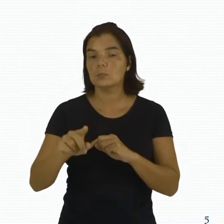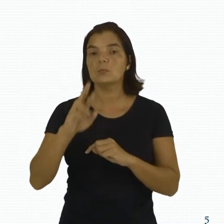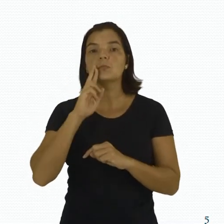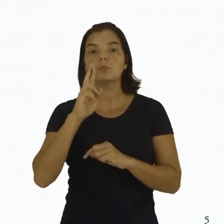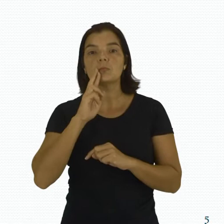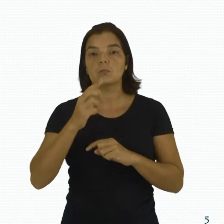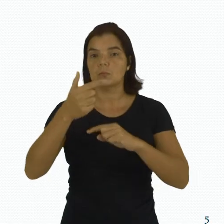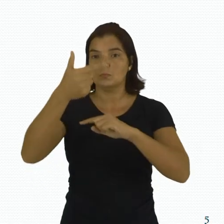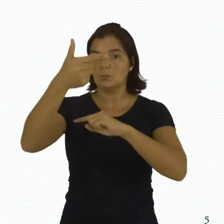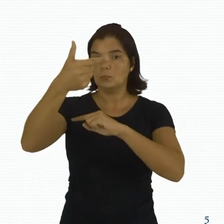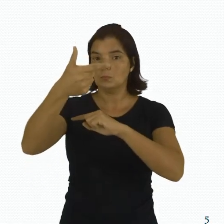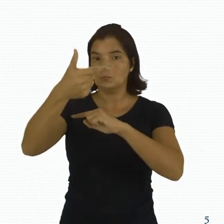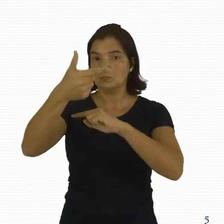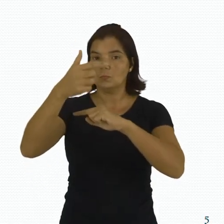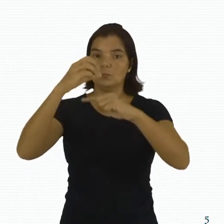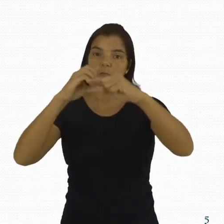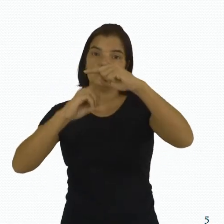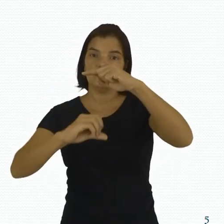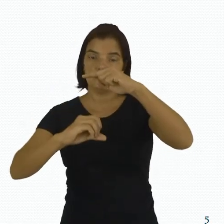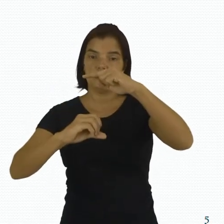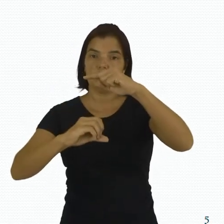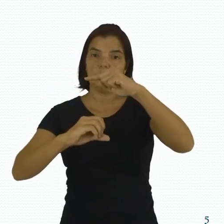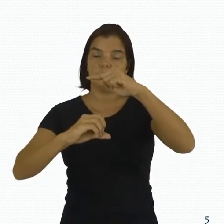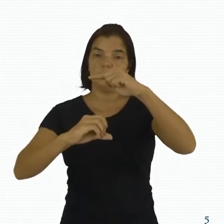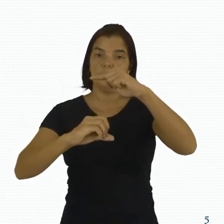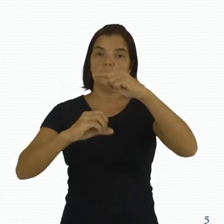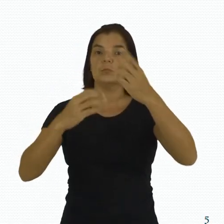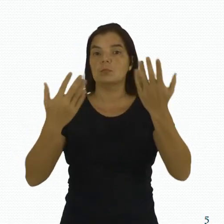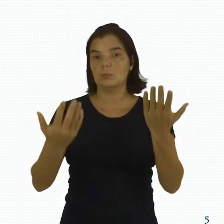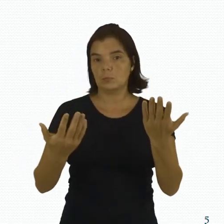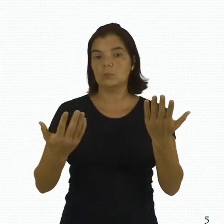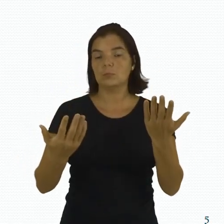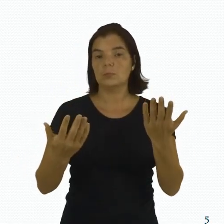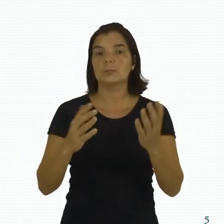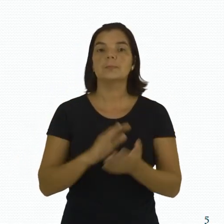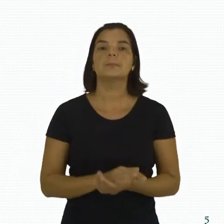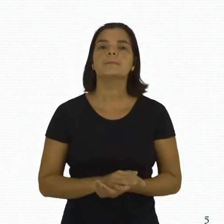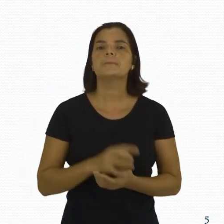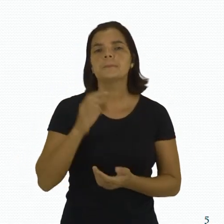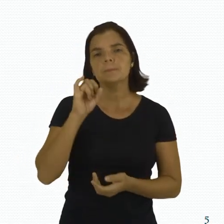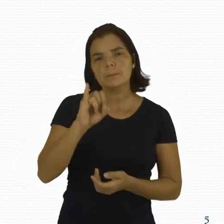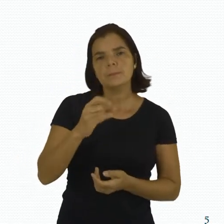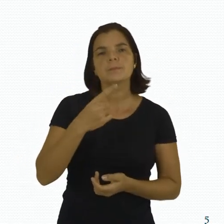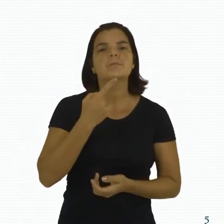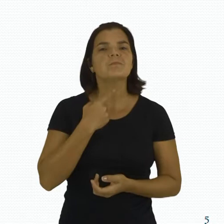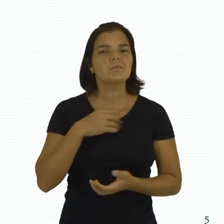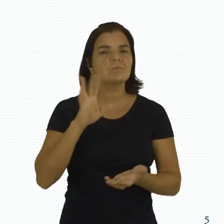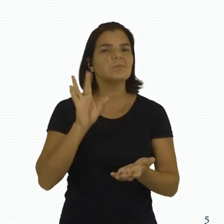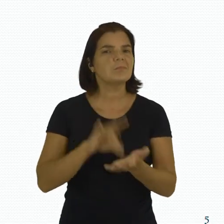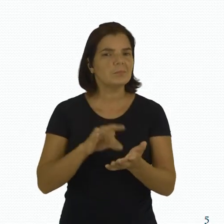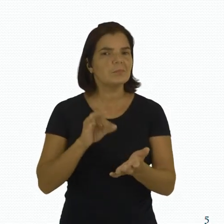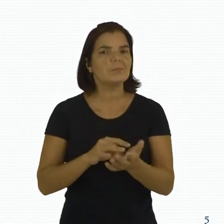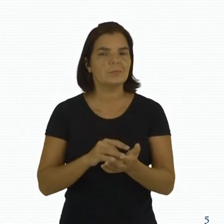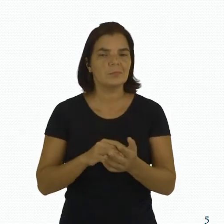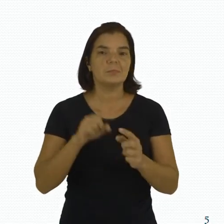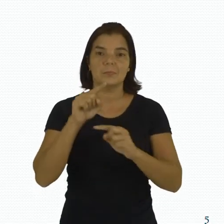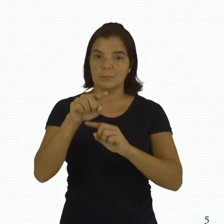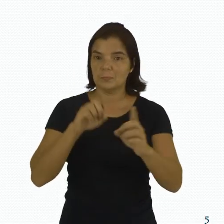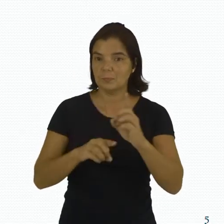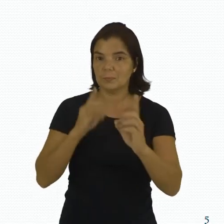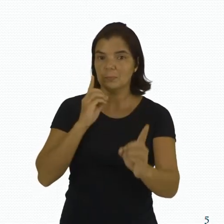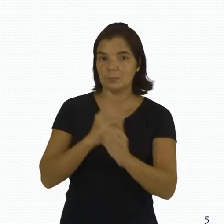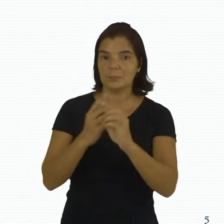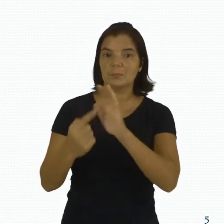fração 2 sobre 9, 2 nonos. Já é uma fração irredutível por si só, né? Então, se você quiser saber se de fato essa fração que nós